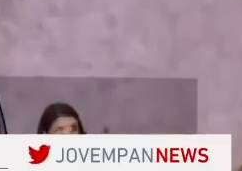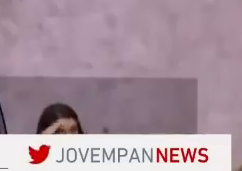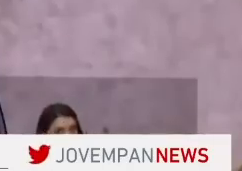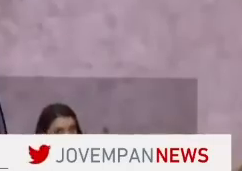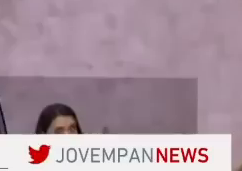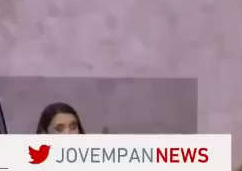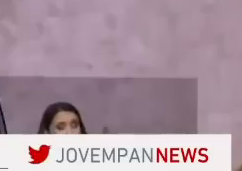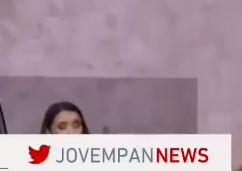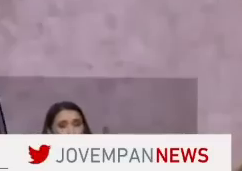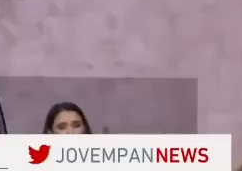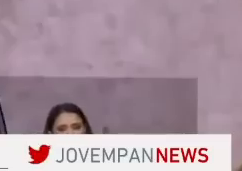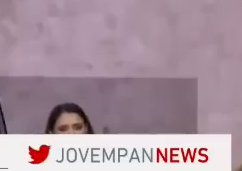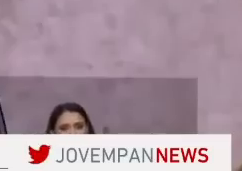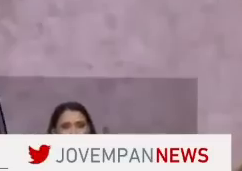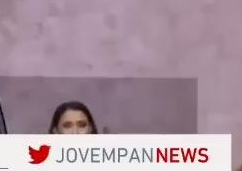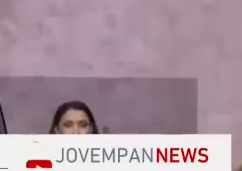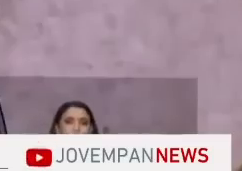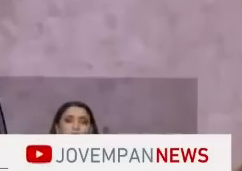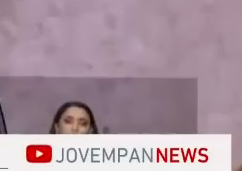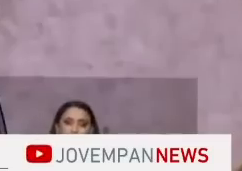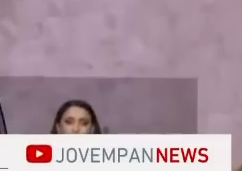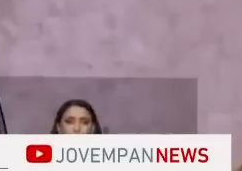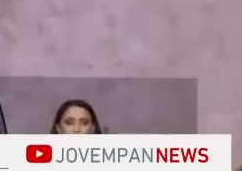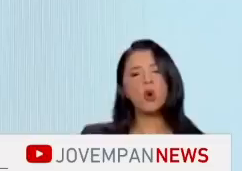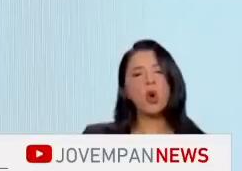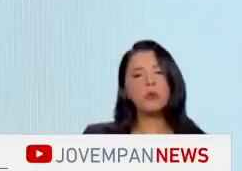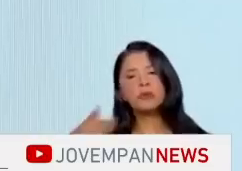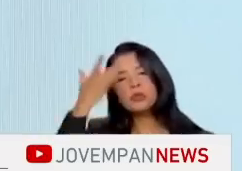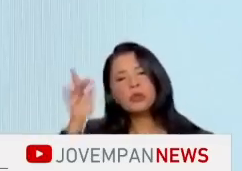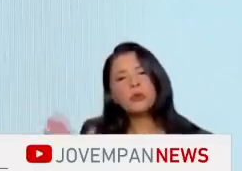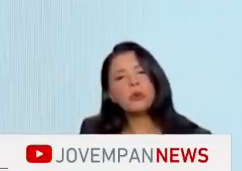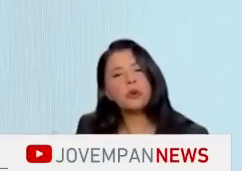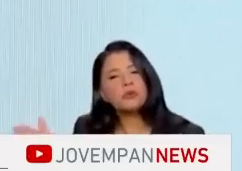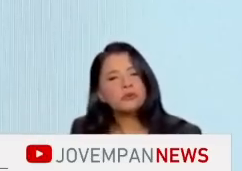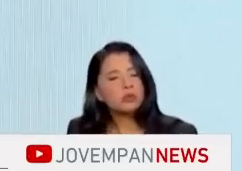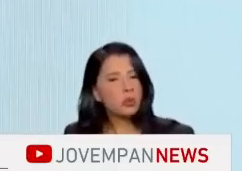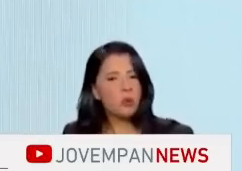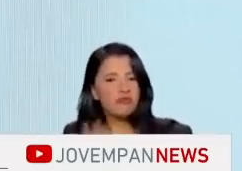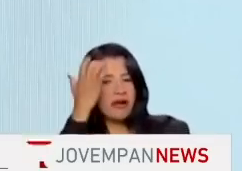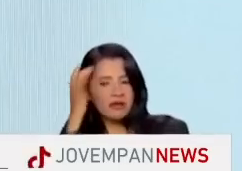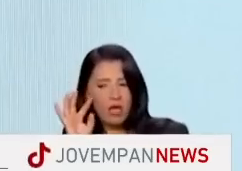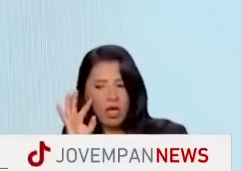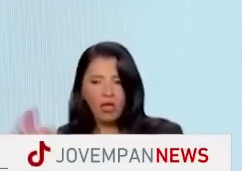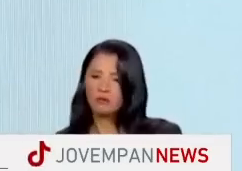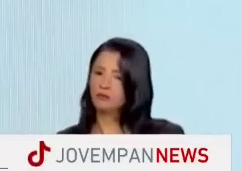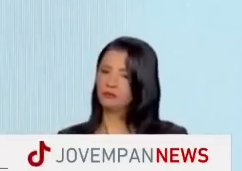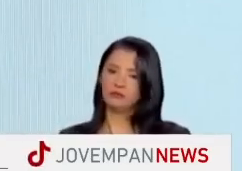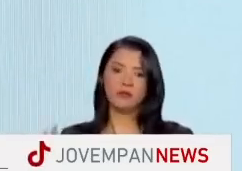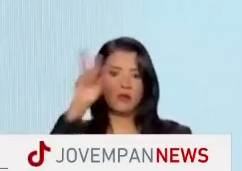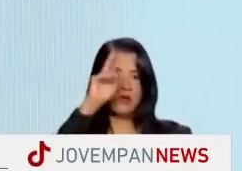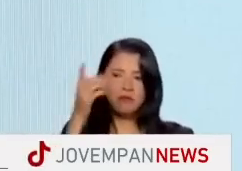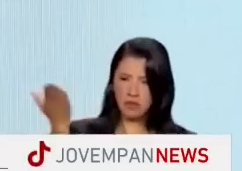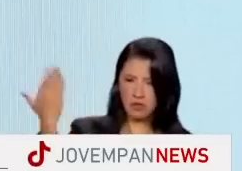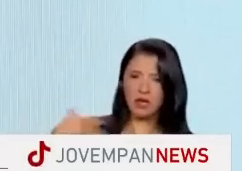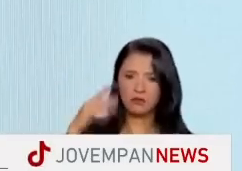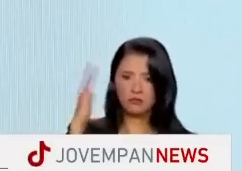o decreto do então presidente Jair Bolsonaro. No início do ano, o governo Lula revogou esse decreto, restabeleceu